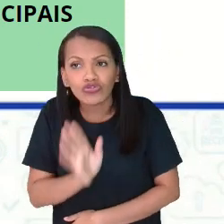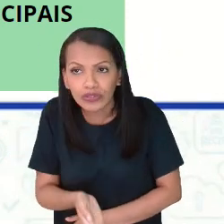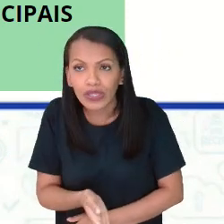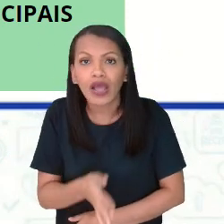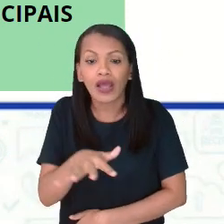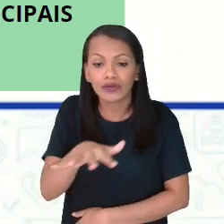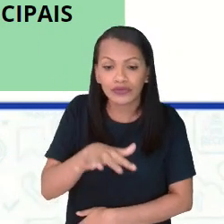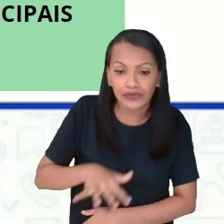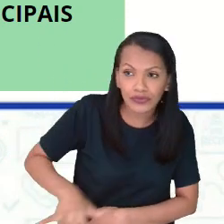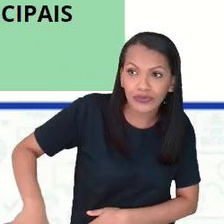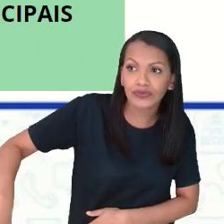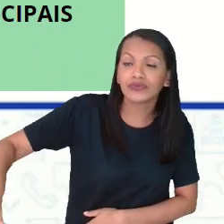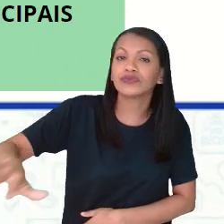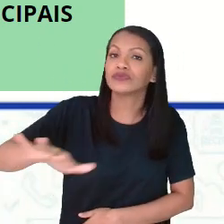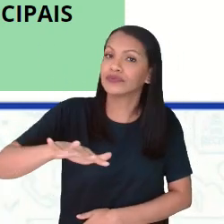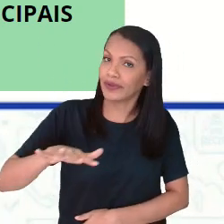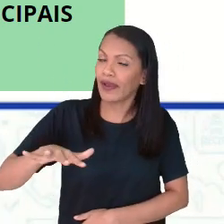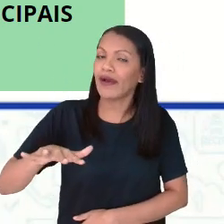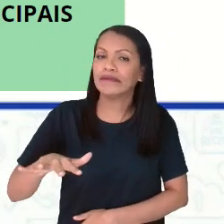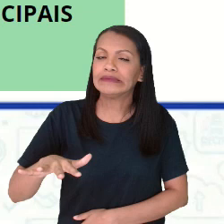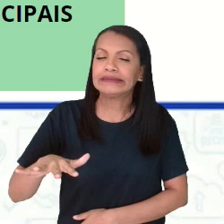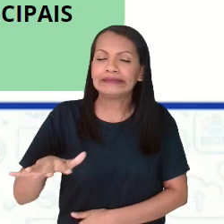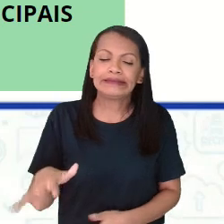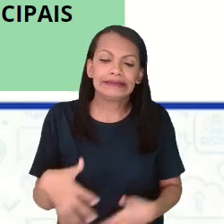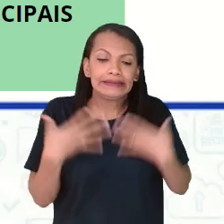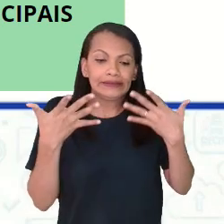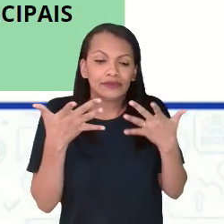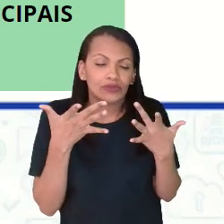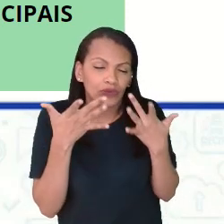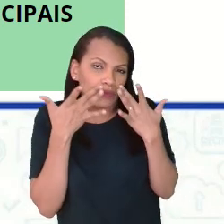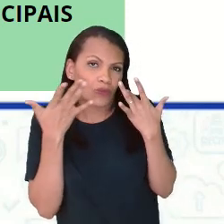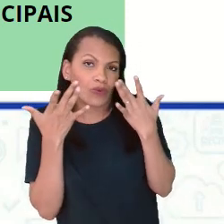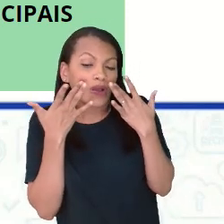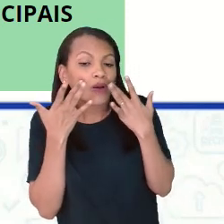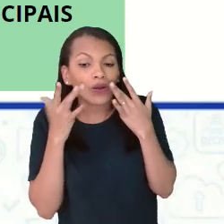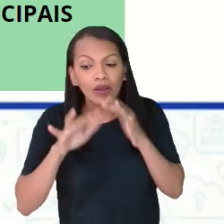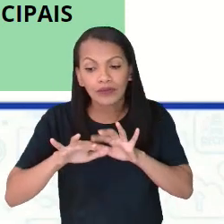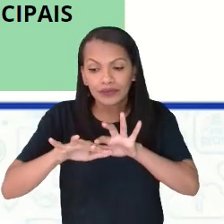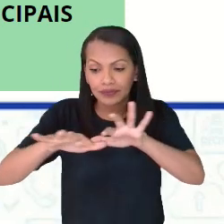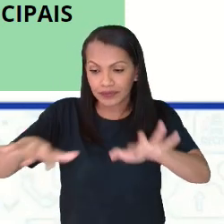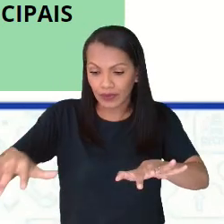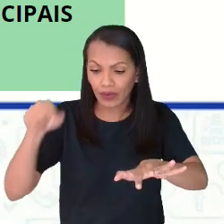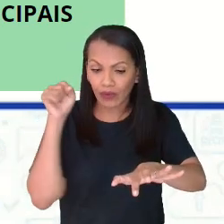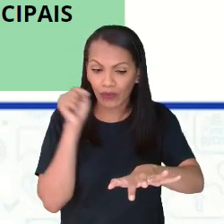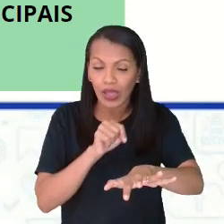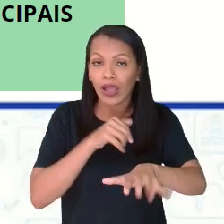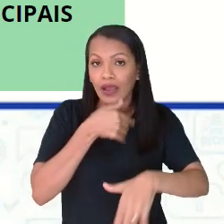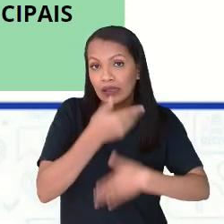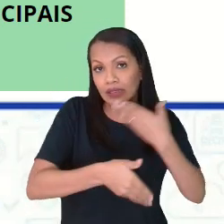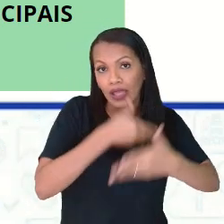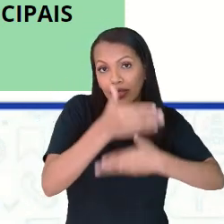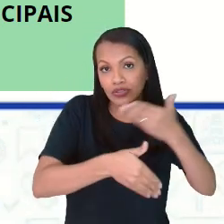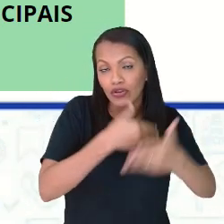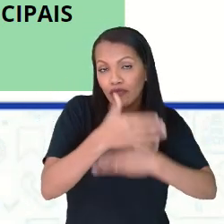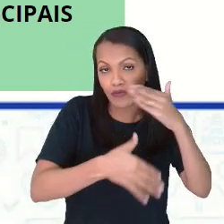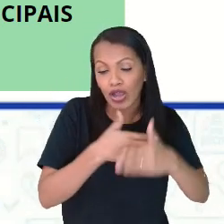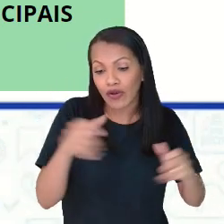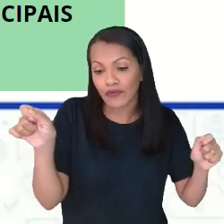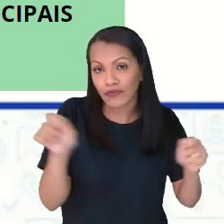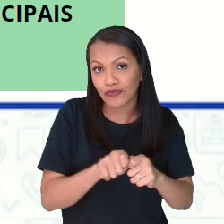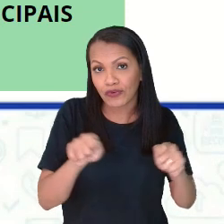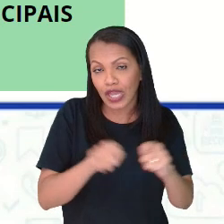espaço dramático corresponde ao local em que serão desenvolvidas as ações